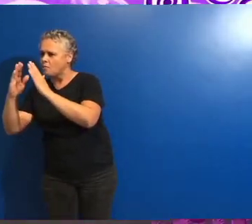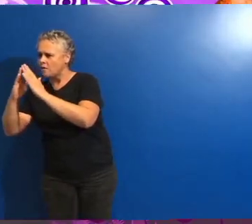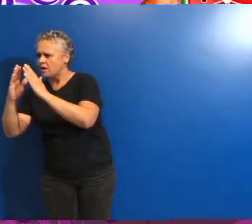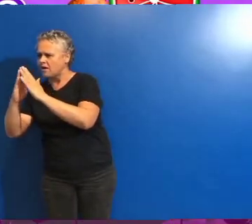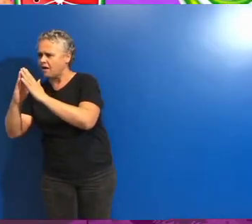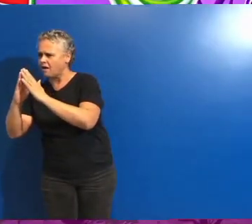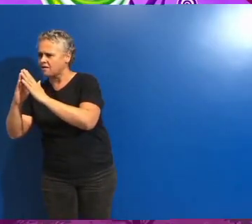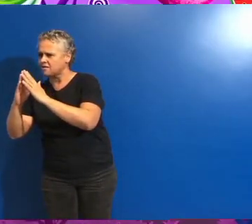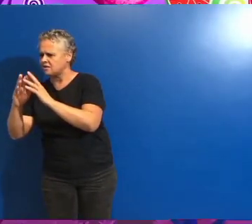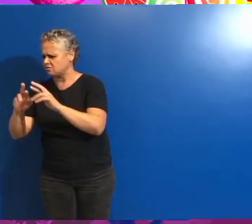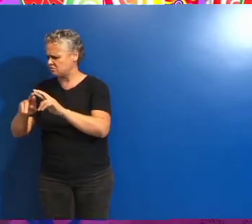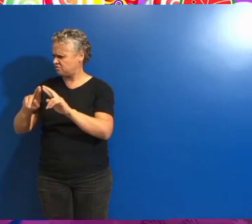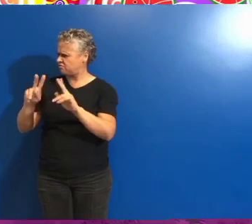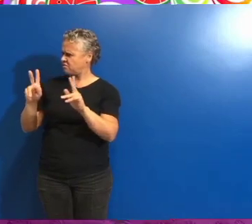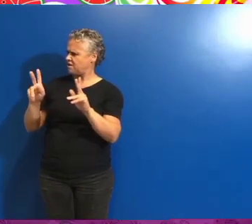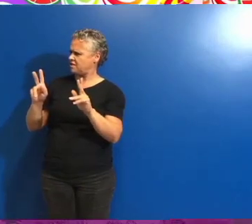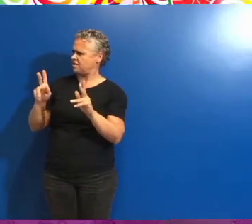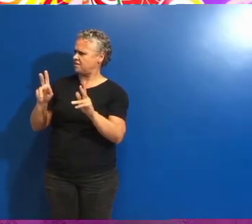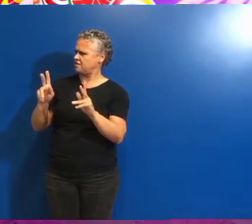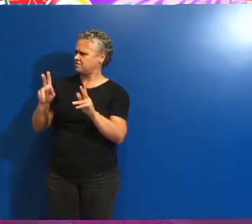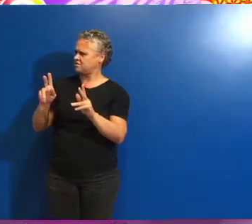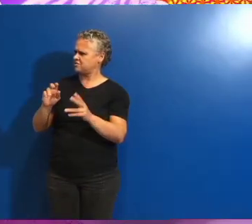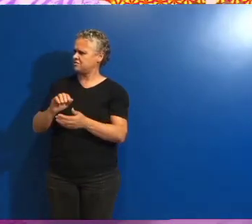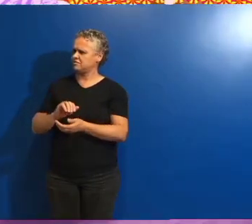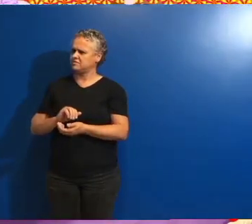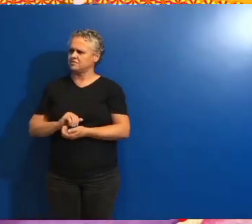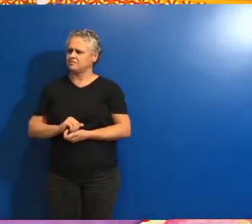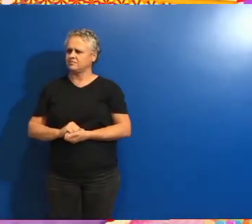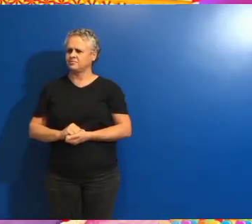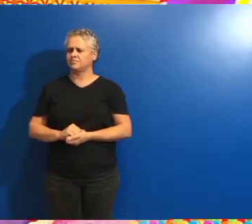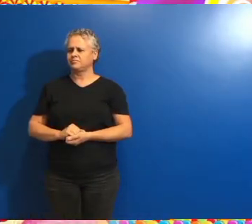E em pouco tempo chegaram a uma casa de aparência engraçada.